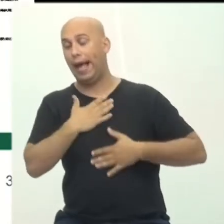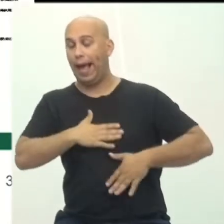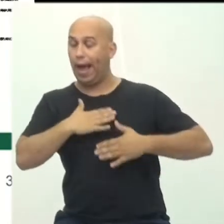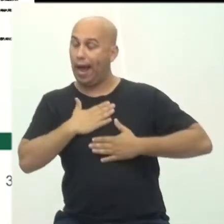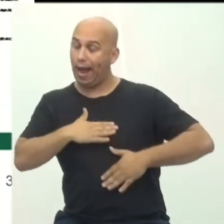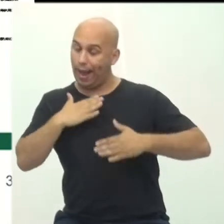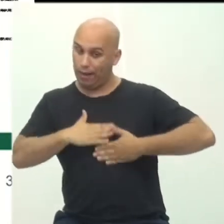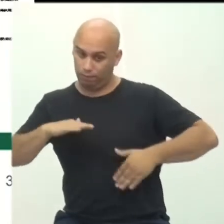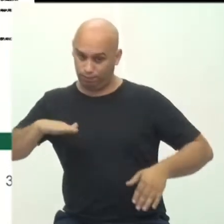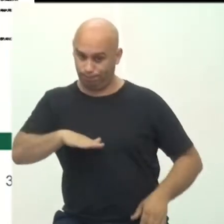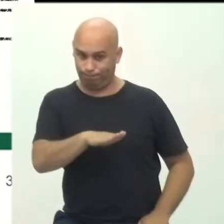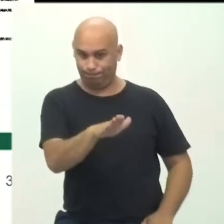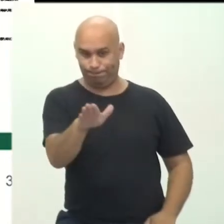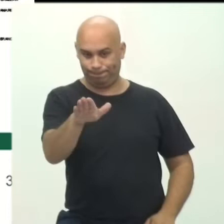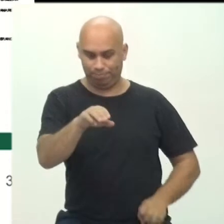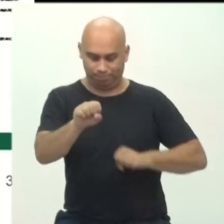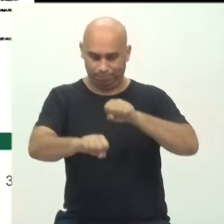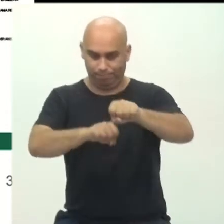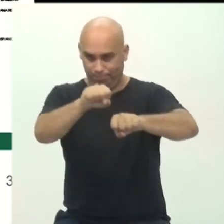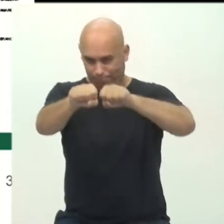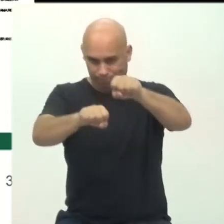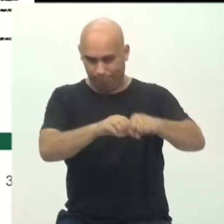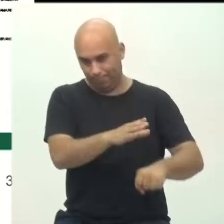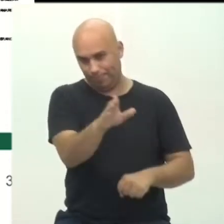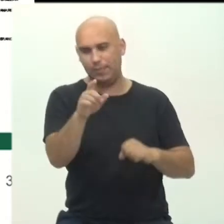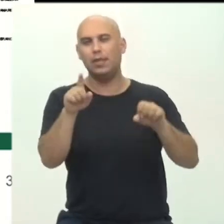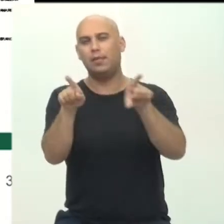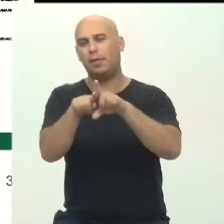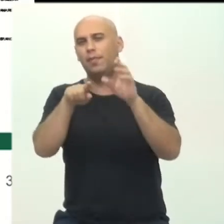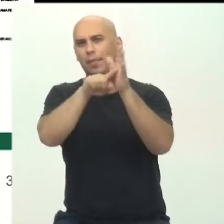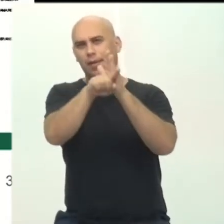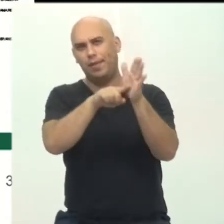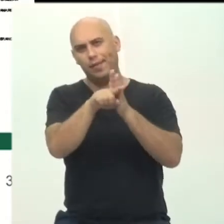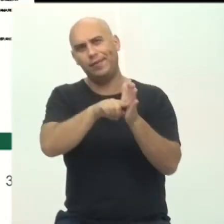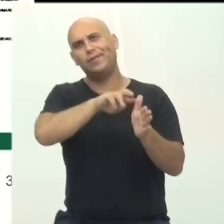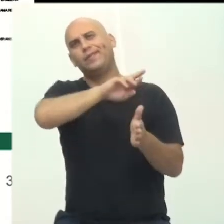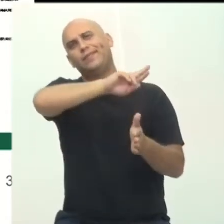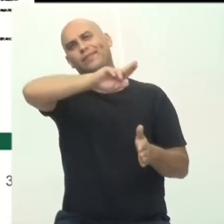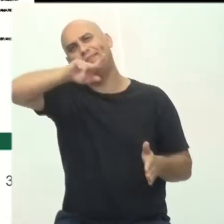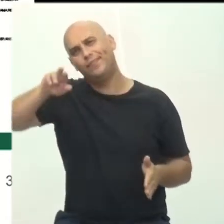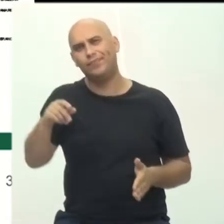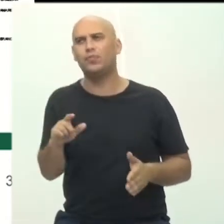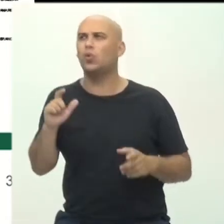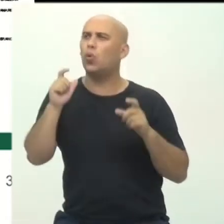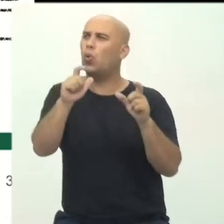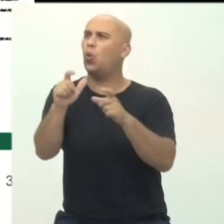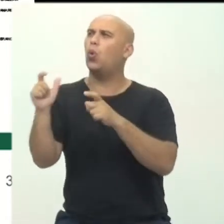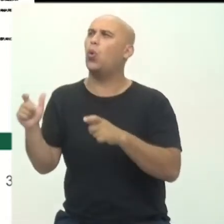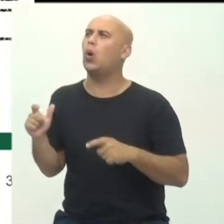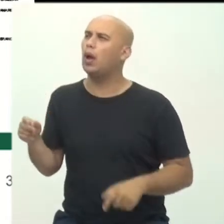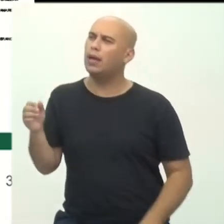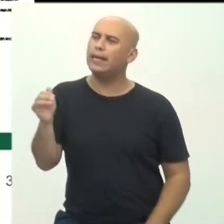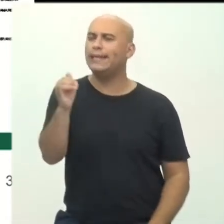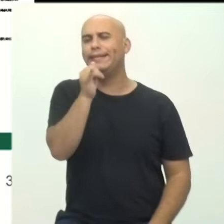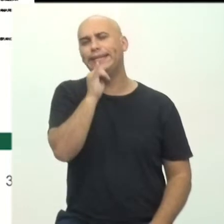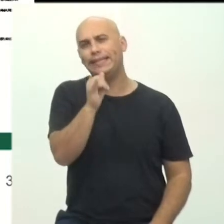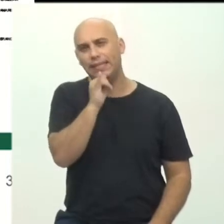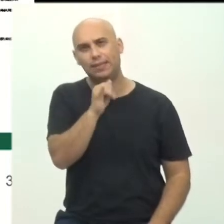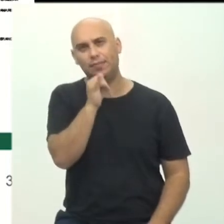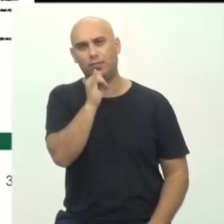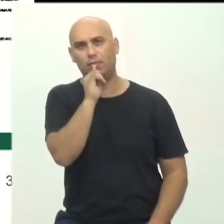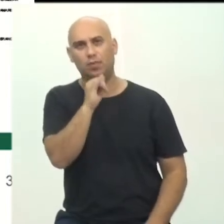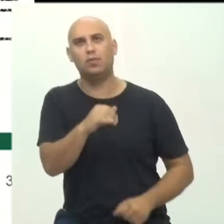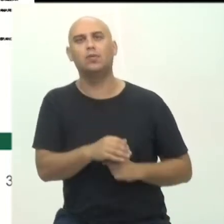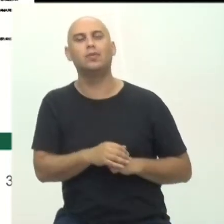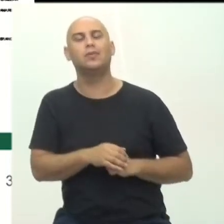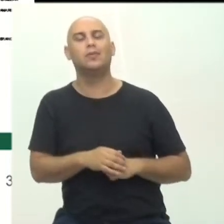E vale lembrar também que a gente pesquisou bastante, a gente pegou várias referências de outros lugares, de outras cidades. Então,